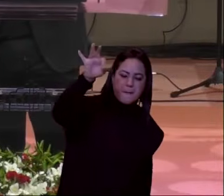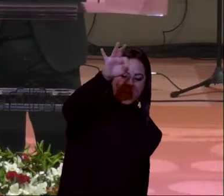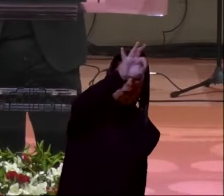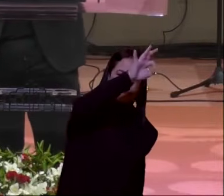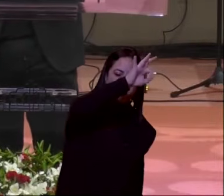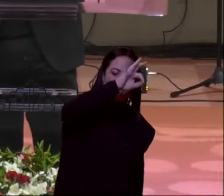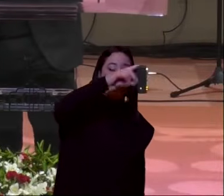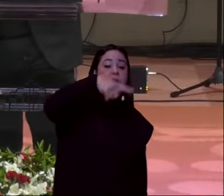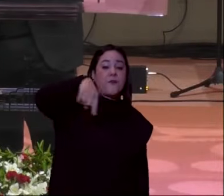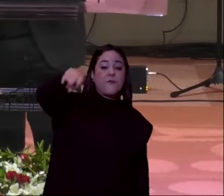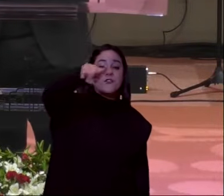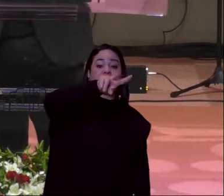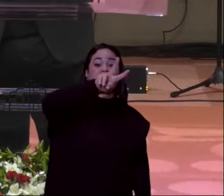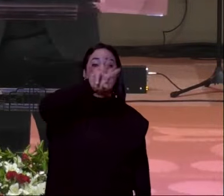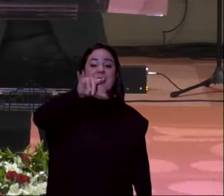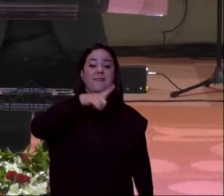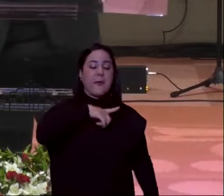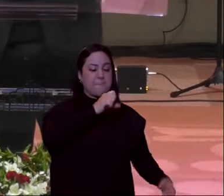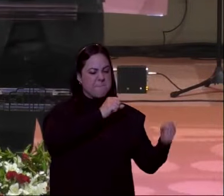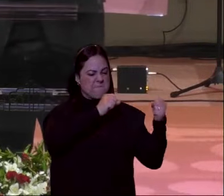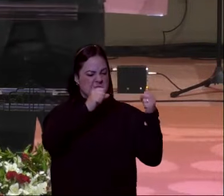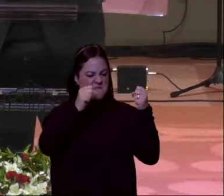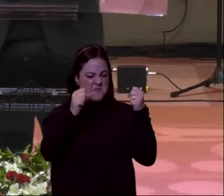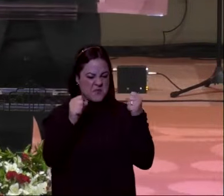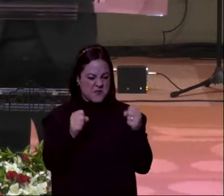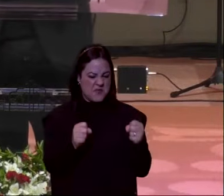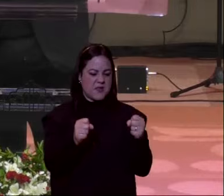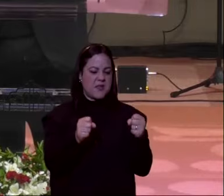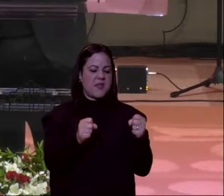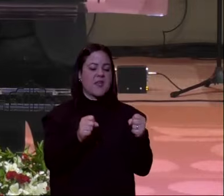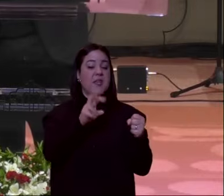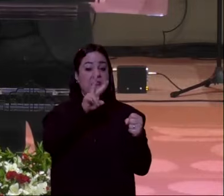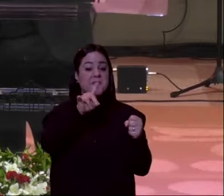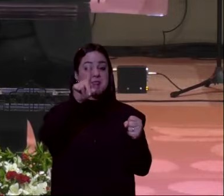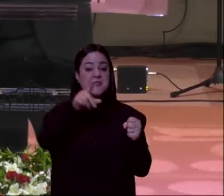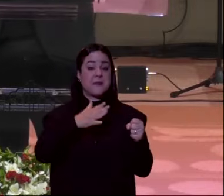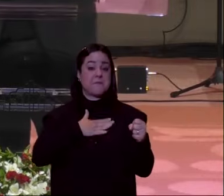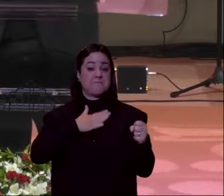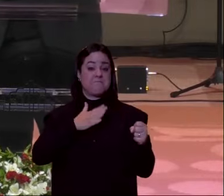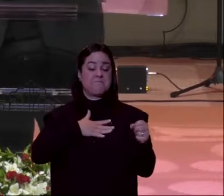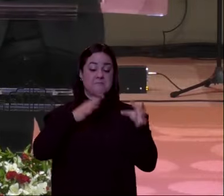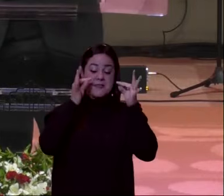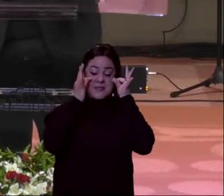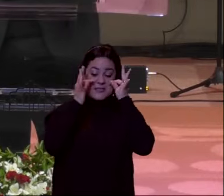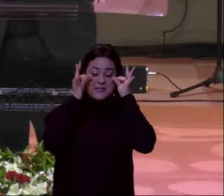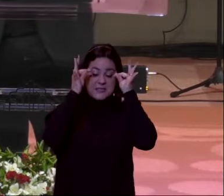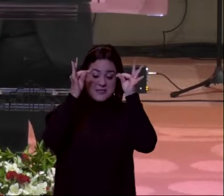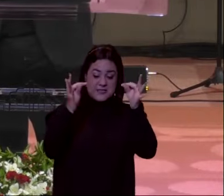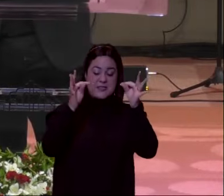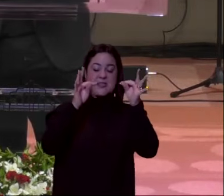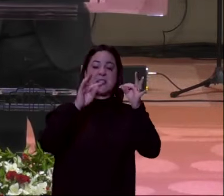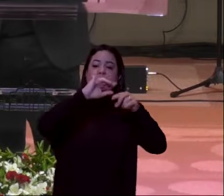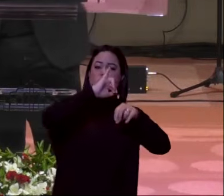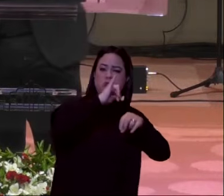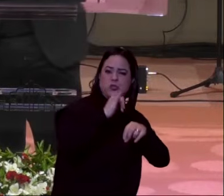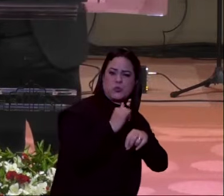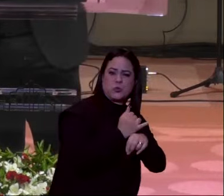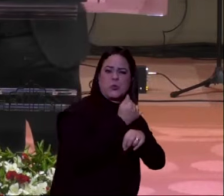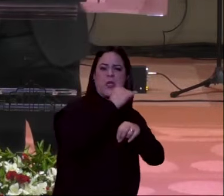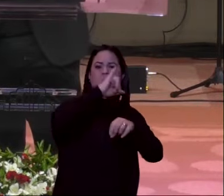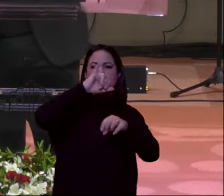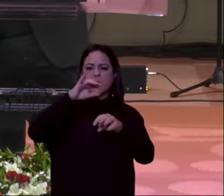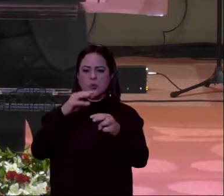vocês, vocês receberão poder e serão minhas testemunhas em Jerusalém, em